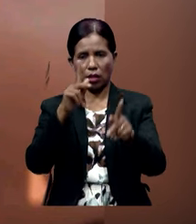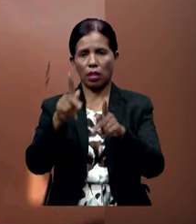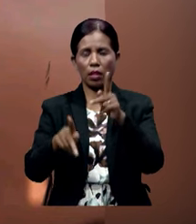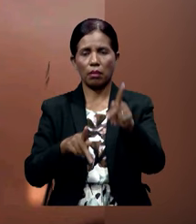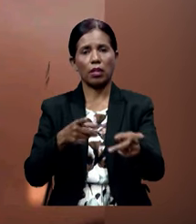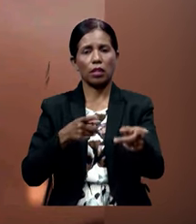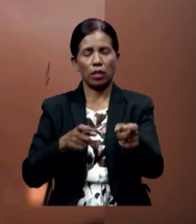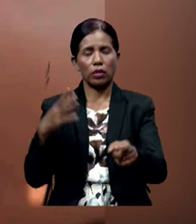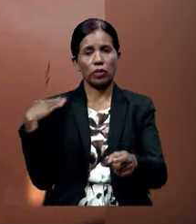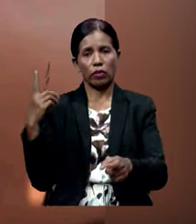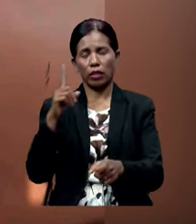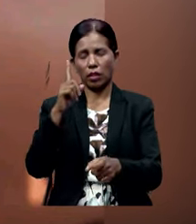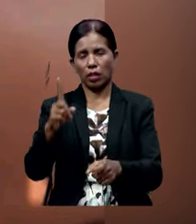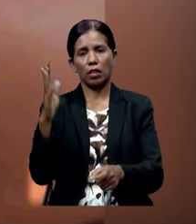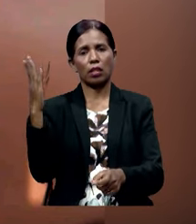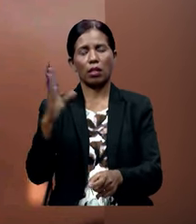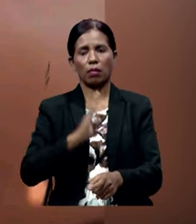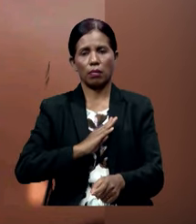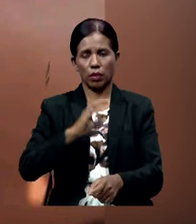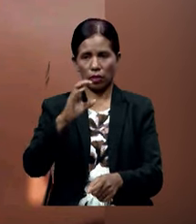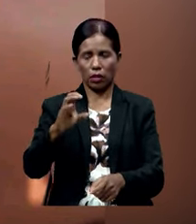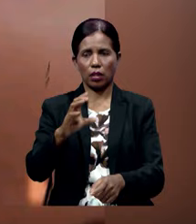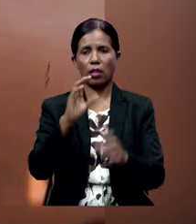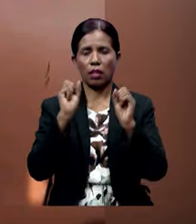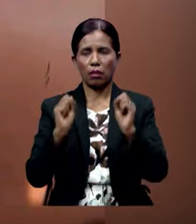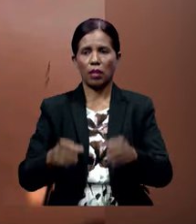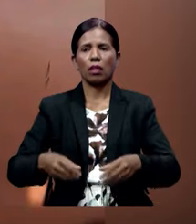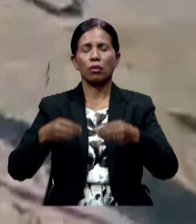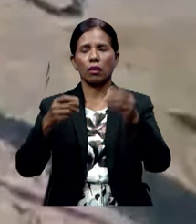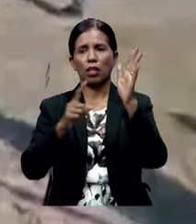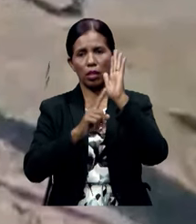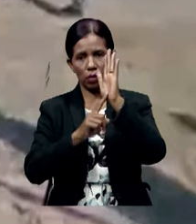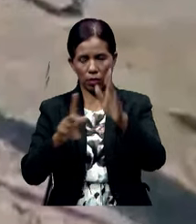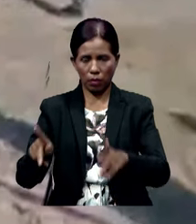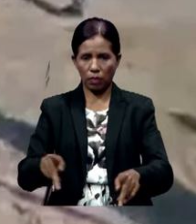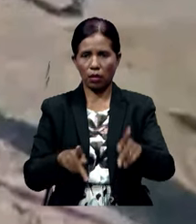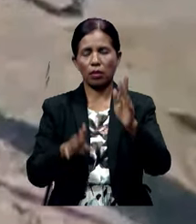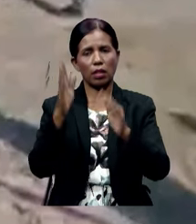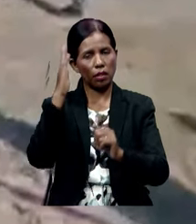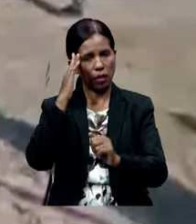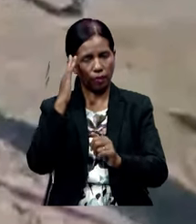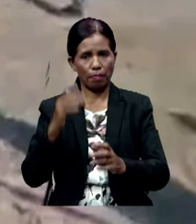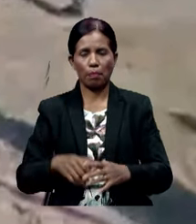Canexo Avenida e a área Agaruai Baucau, no NE Belefo Saiba Público, Horihatene.